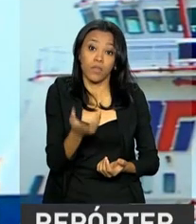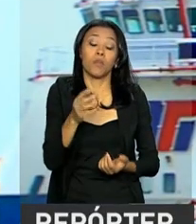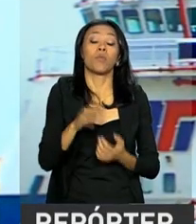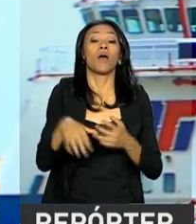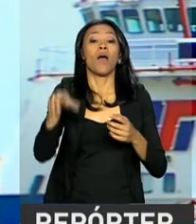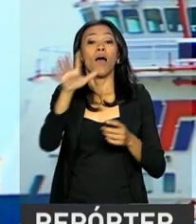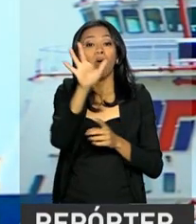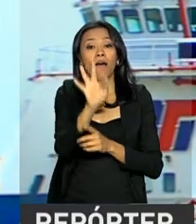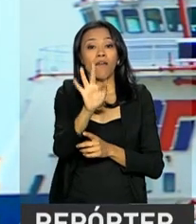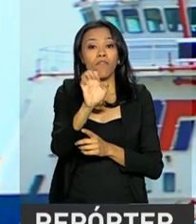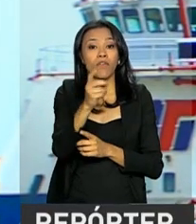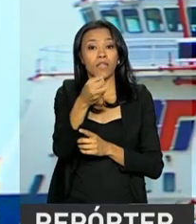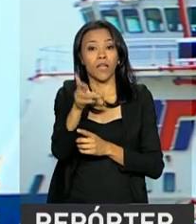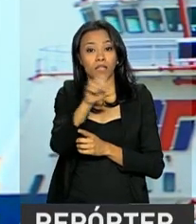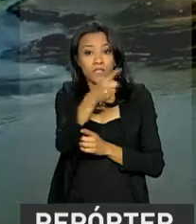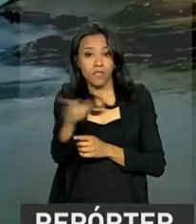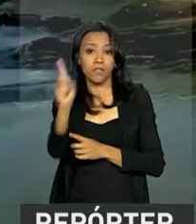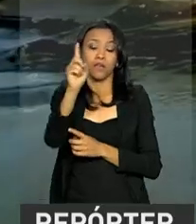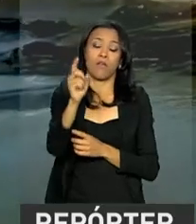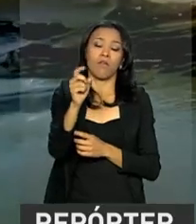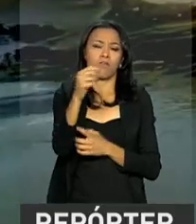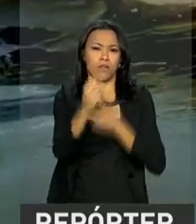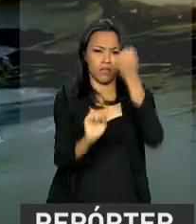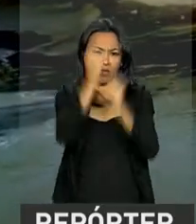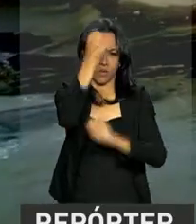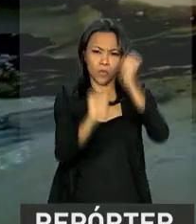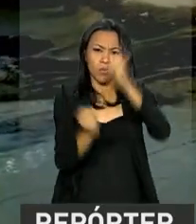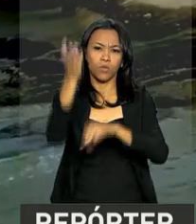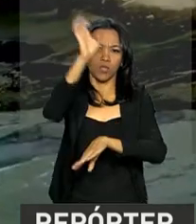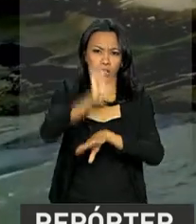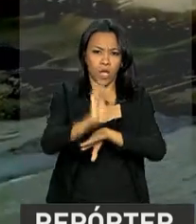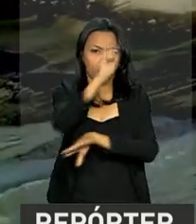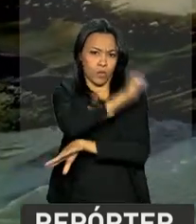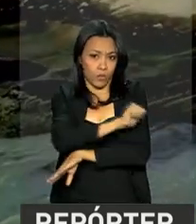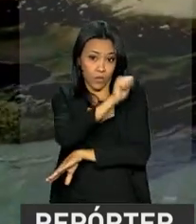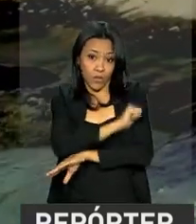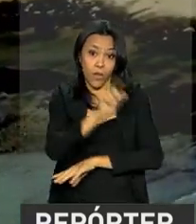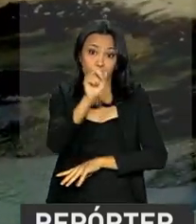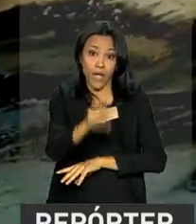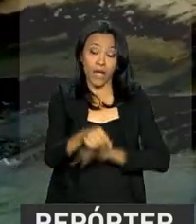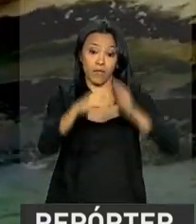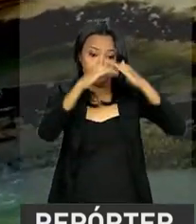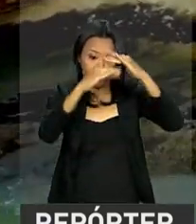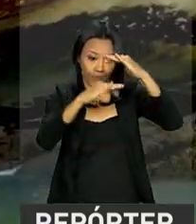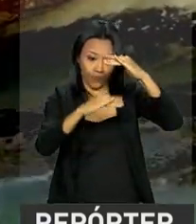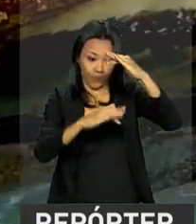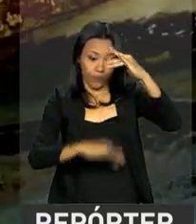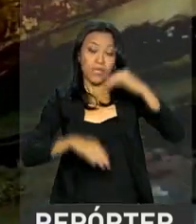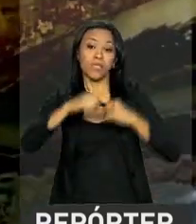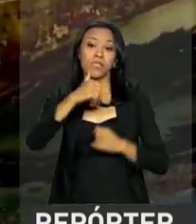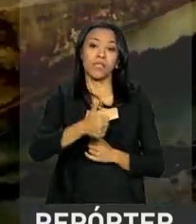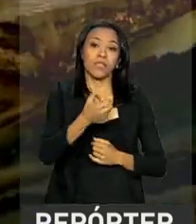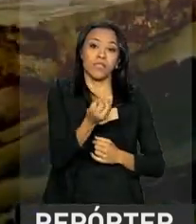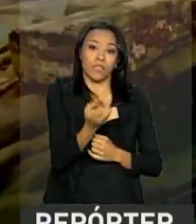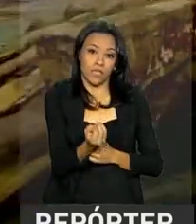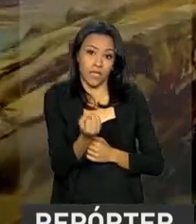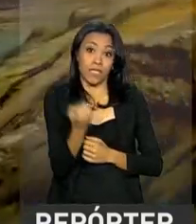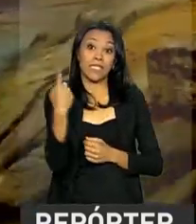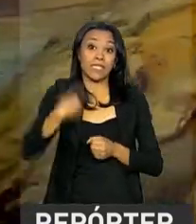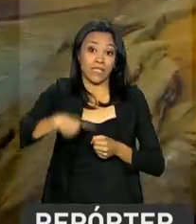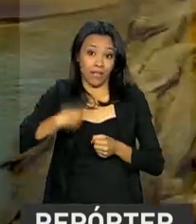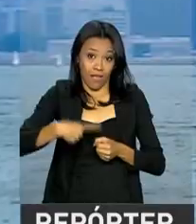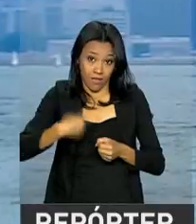das Indústrias do Estado do Rio de Janeiro colocou o município na lista das 167 cidades do país com